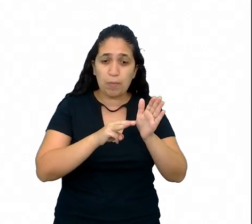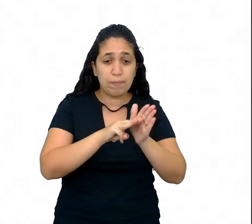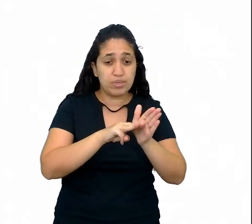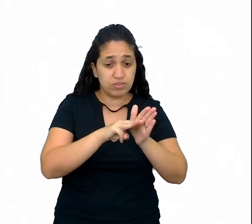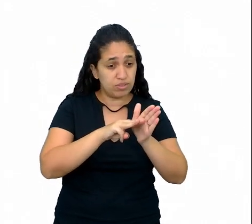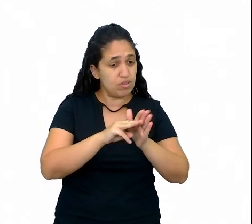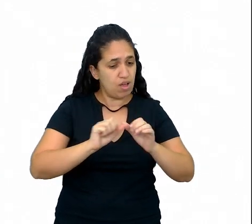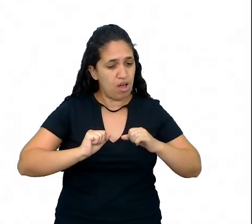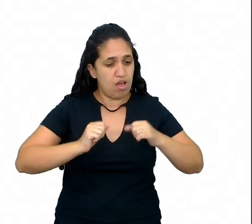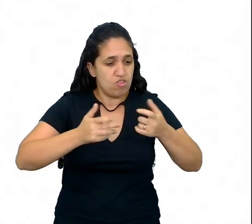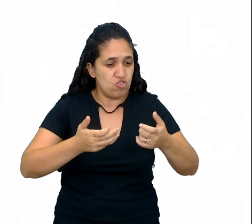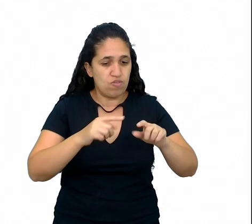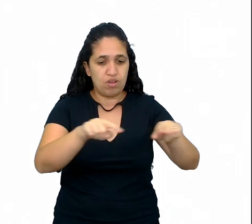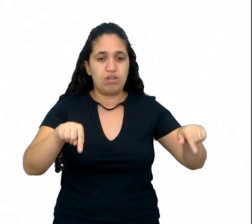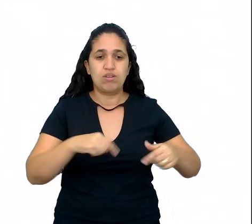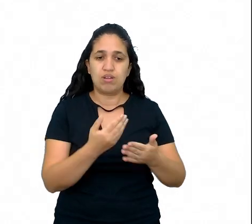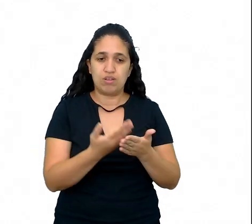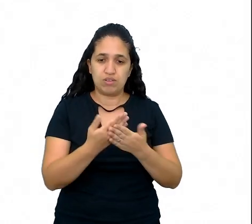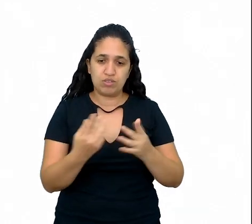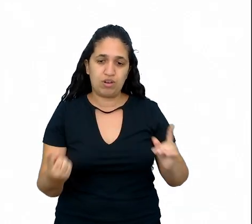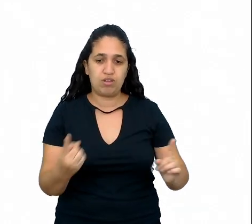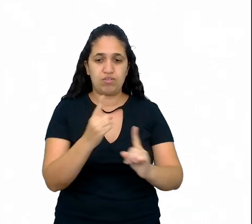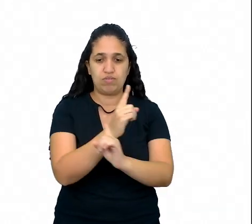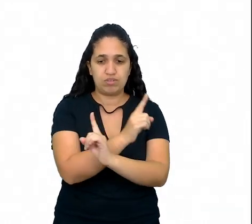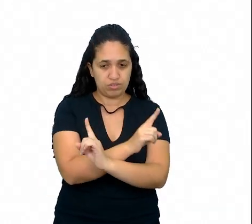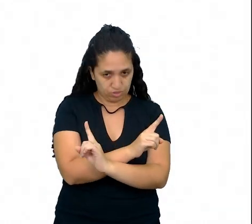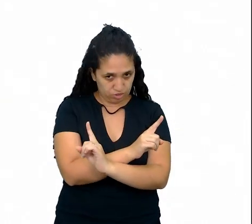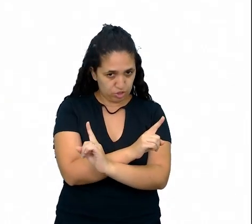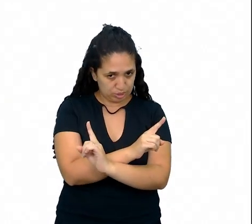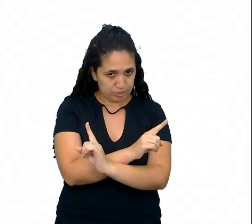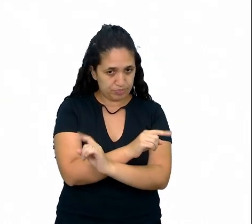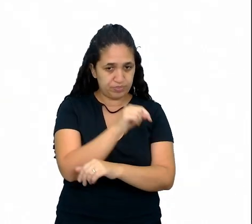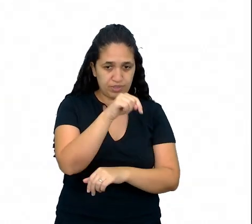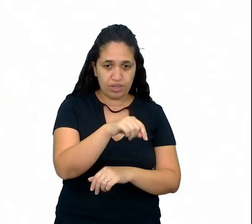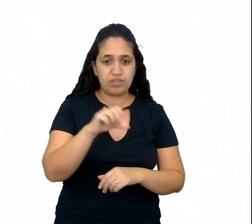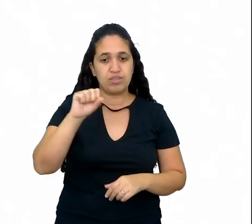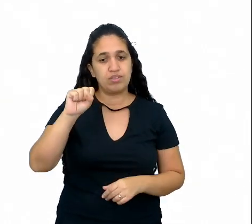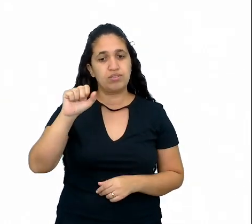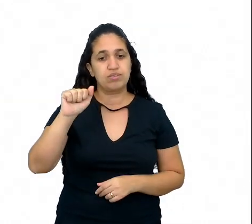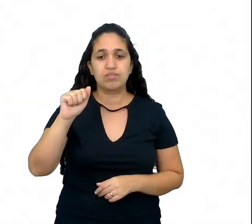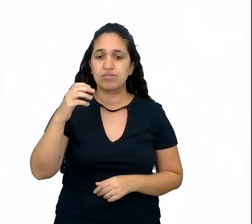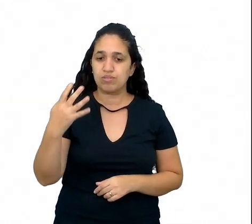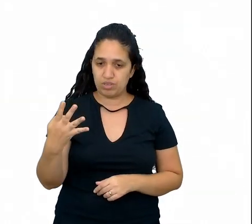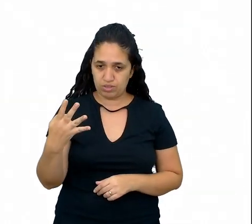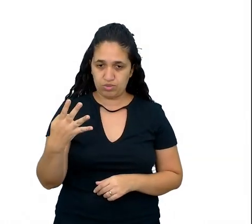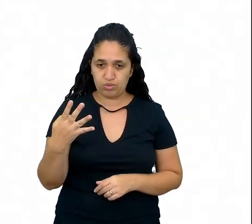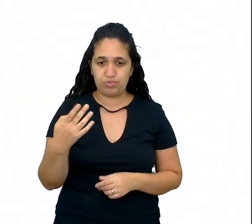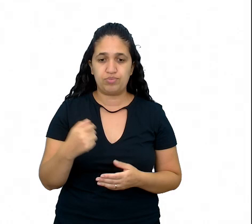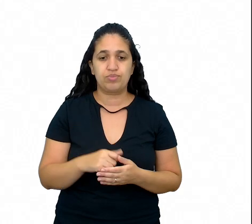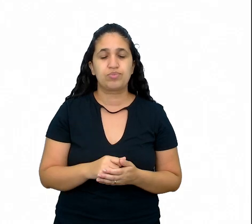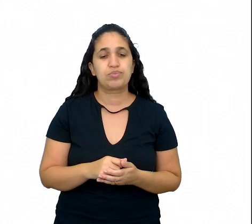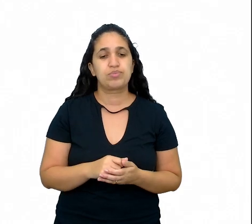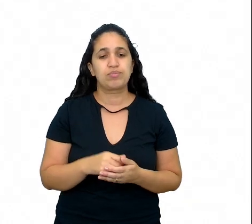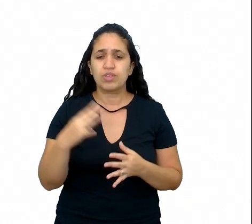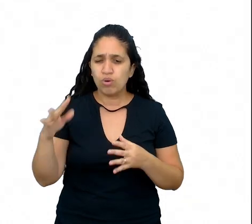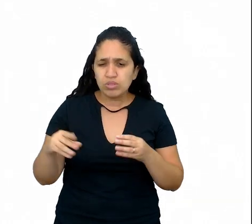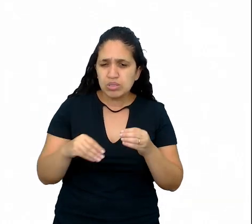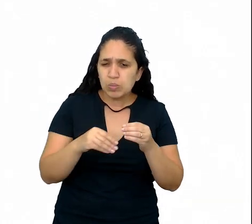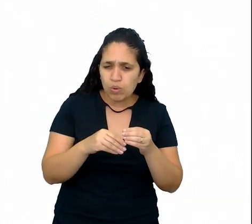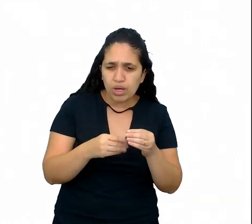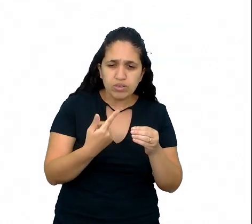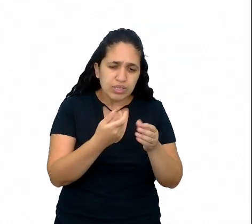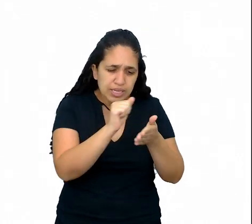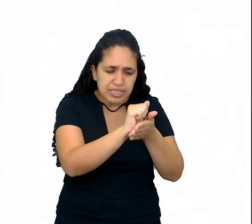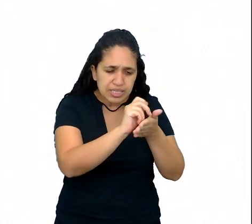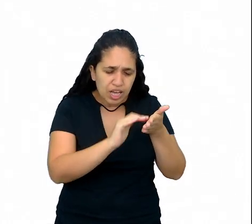ativa sala de aula invertida, tá? Aplicada na SA4, tá? Contribuindo ali nas mini